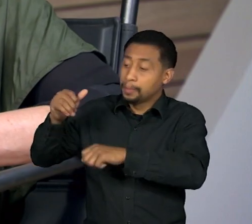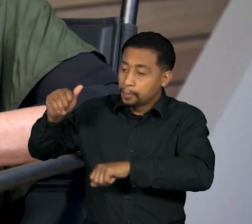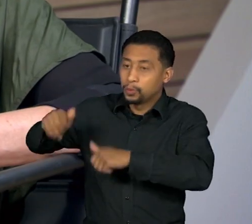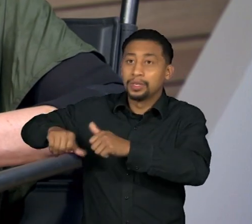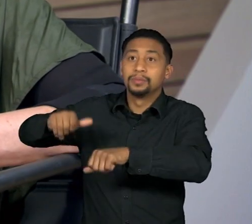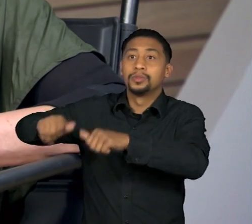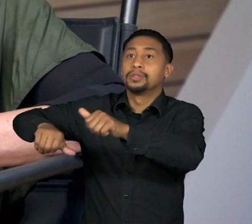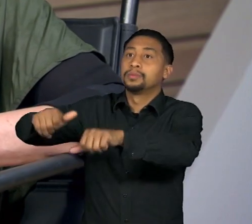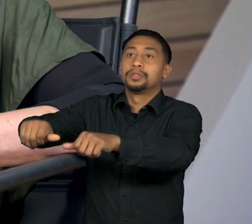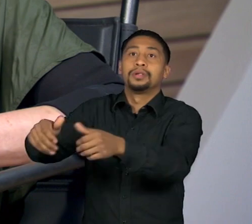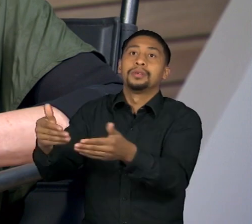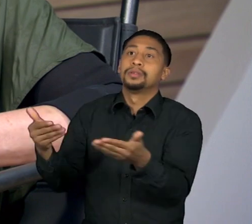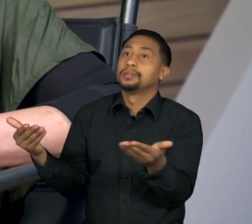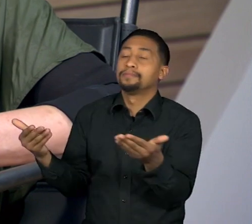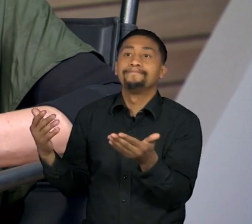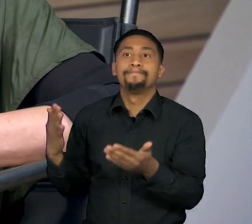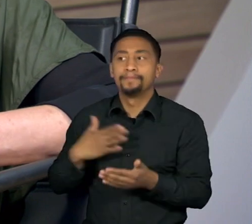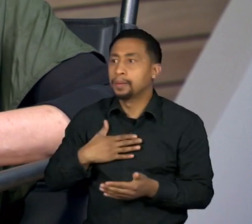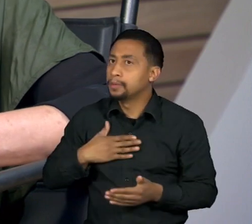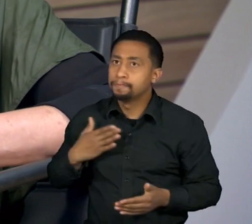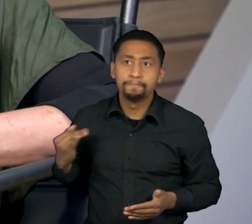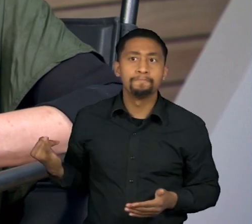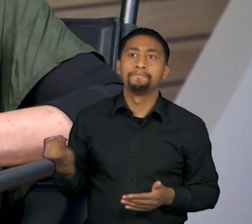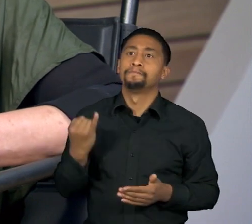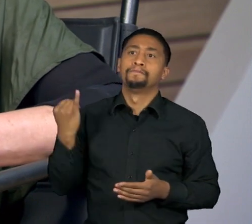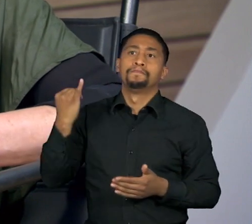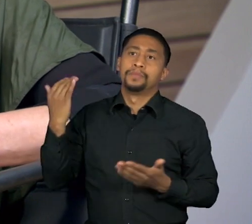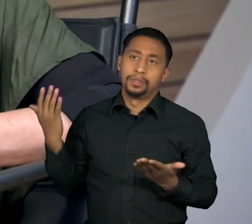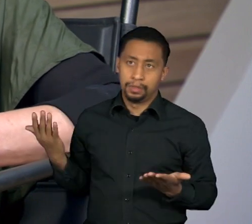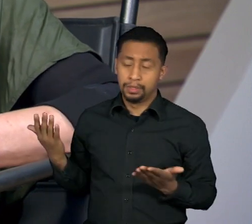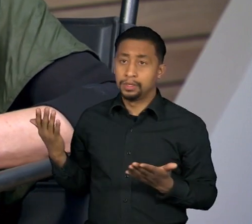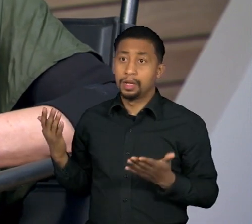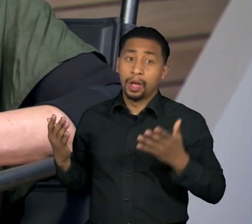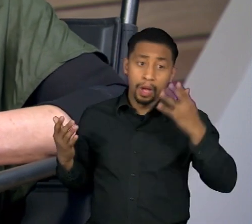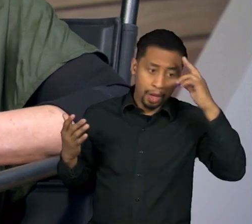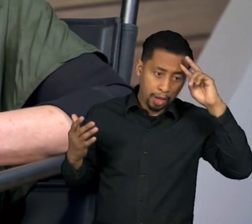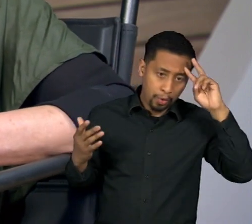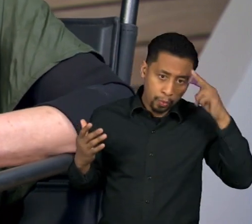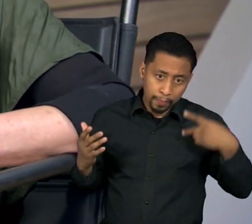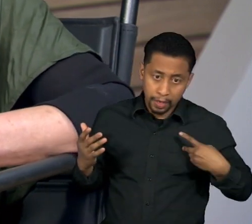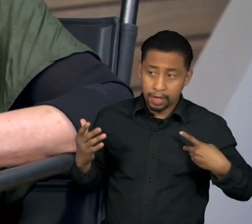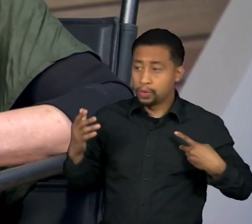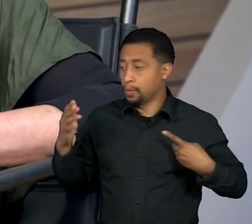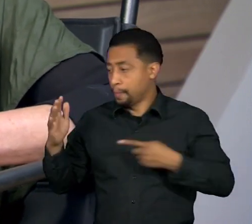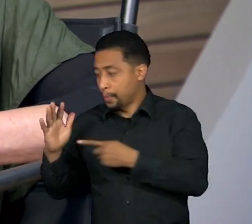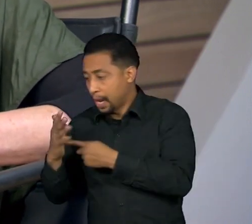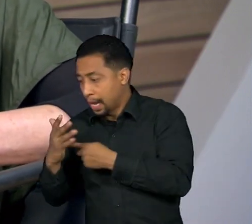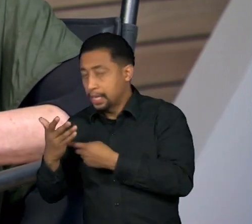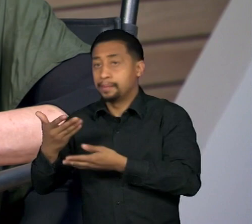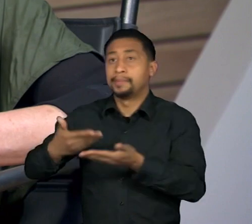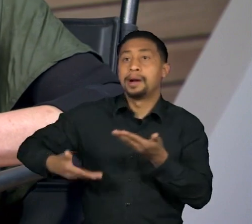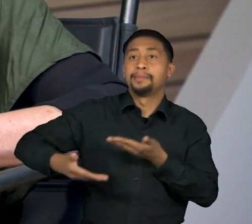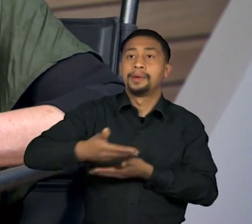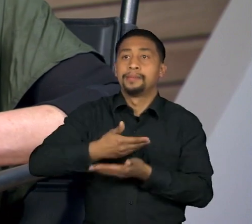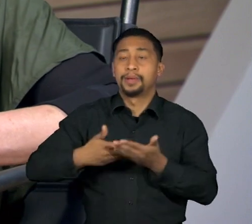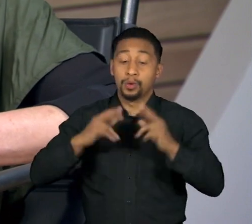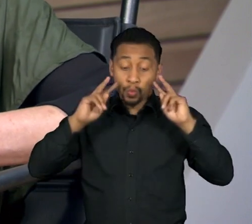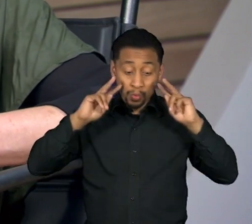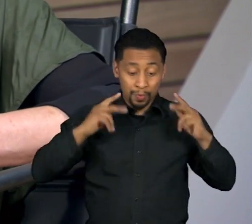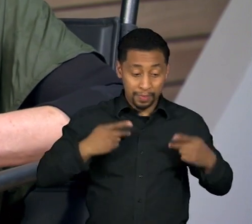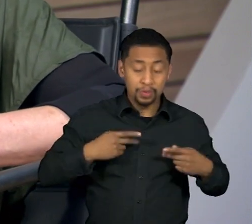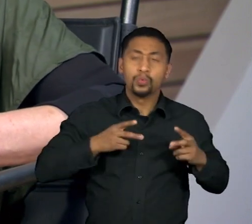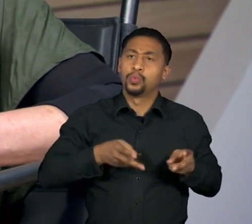grandes mudanças é a interface entre homem e máquina, né? Então, as funções que você continua exercendo, mas ela tem